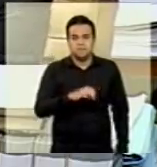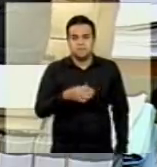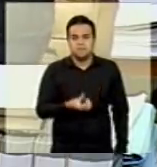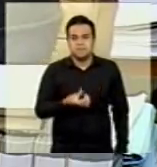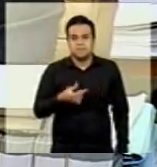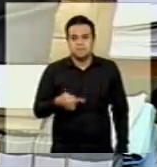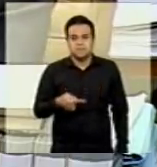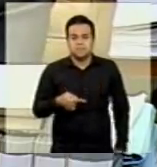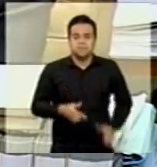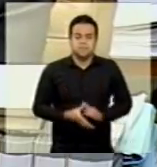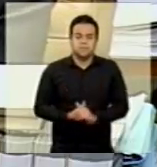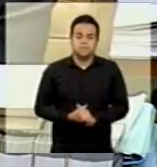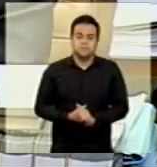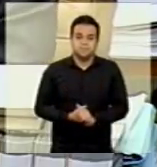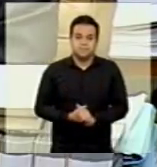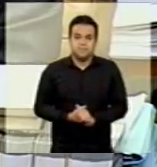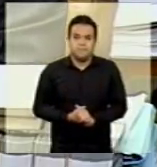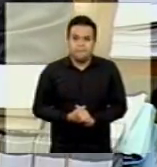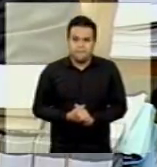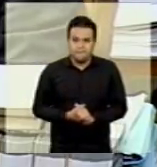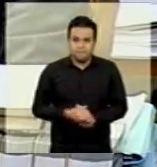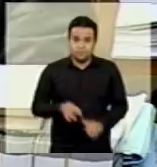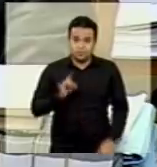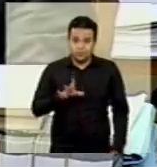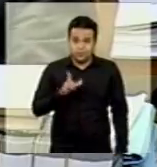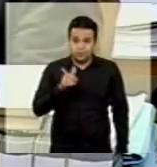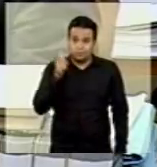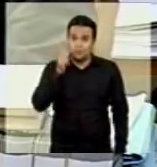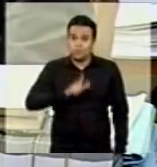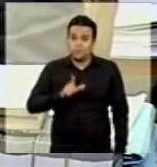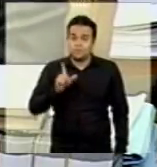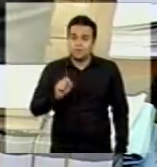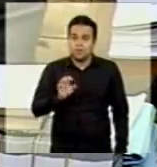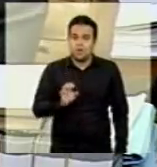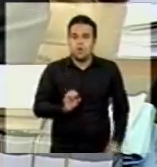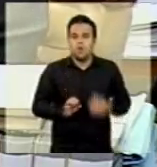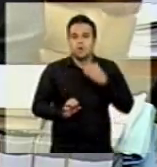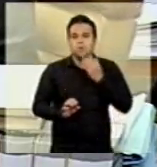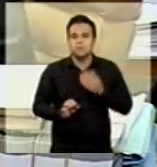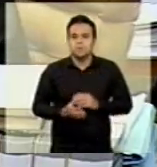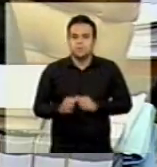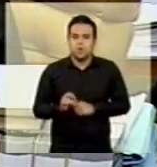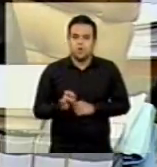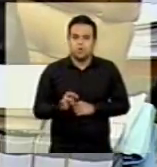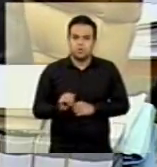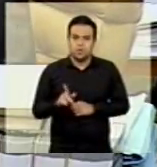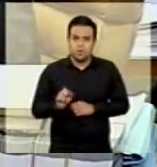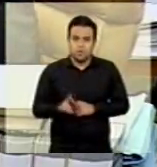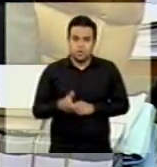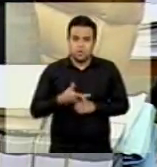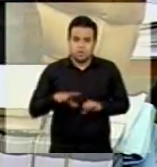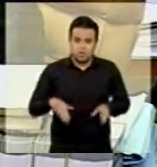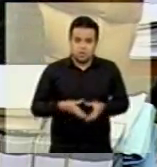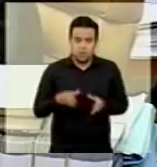1967, vindo apenas a conquistá-la com a outorga por um triunvirato militar,